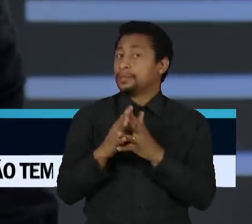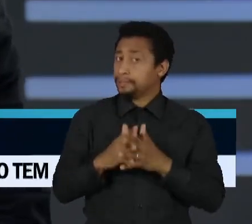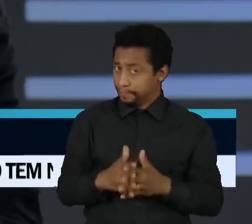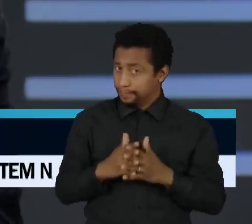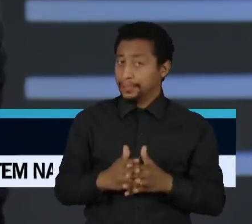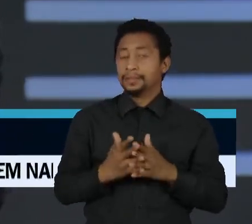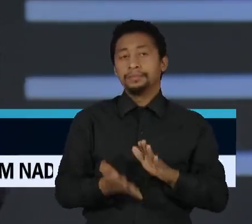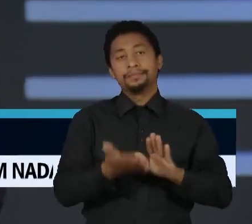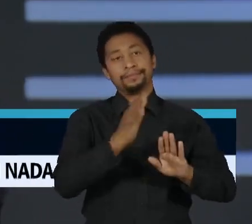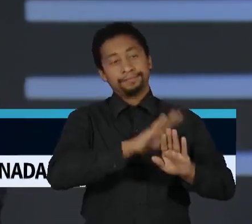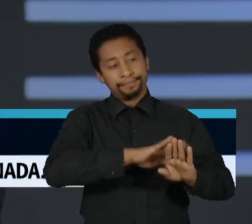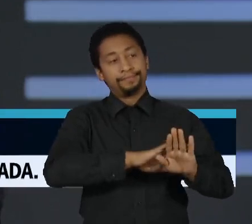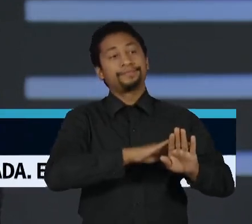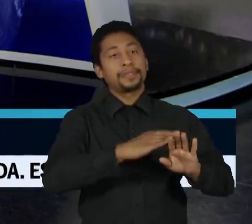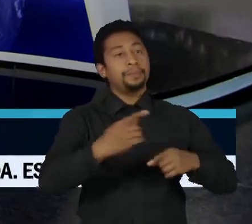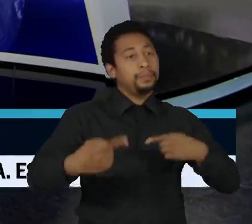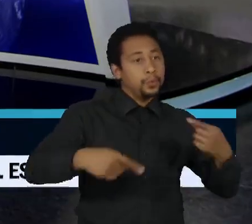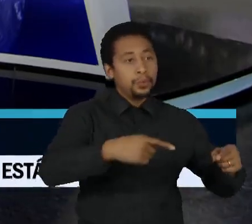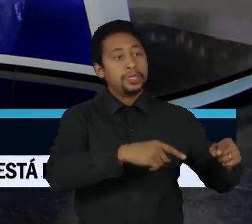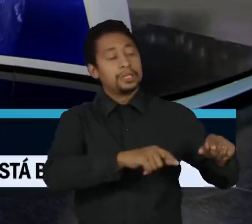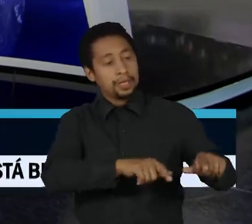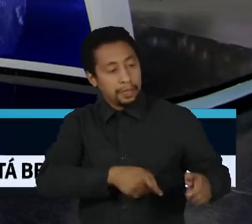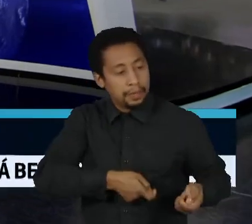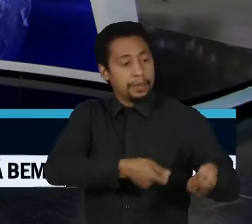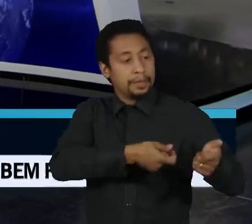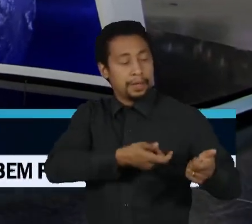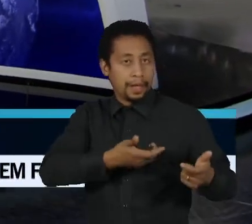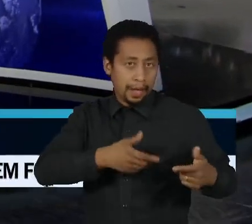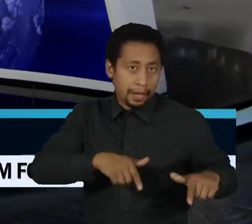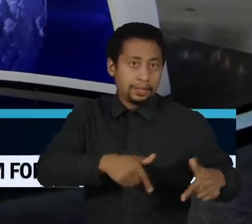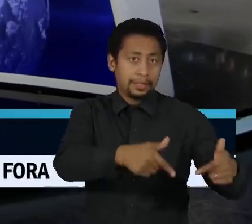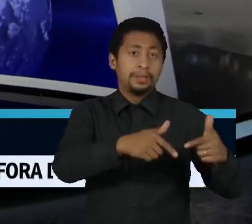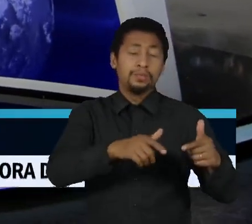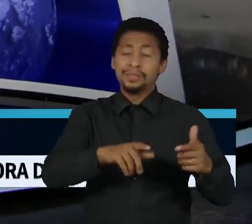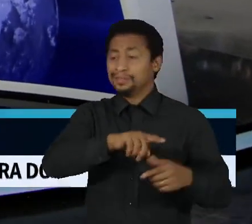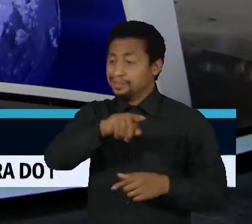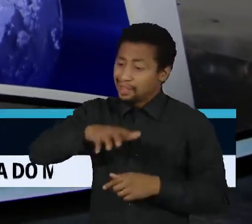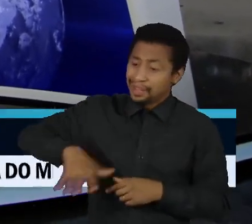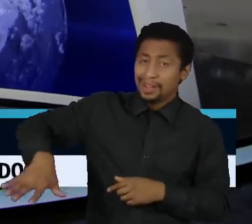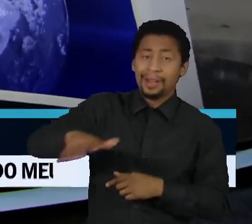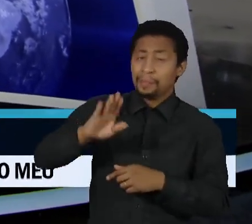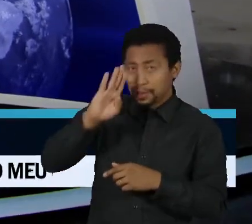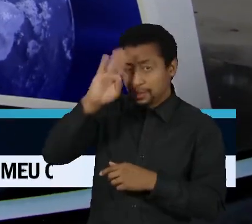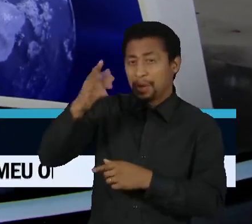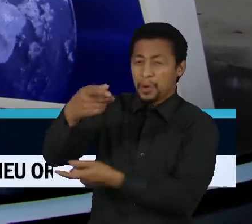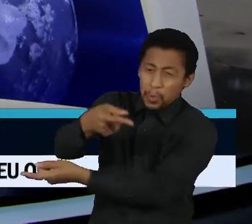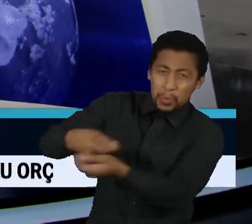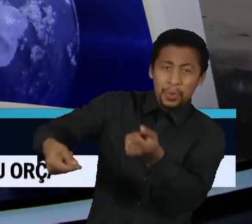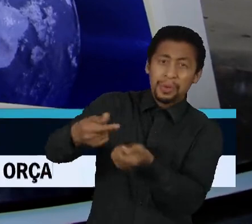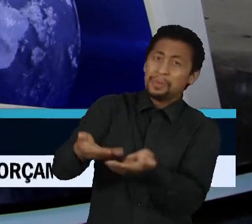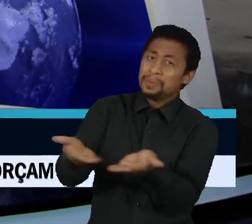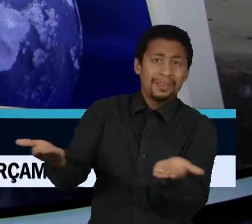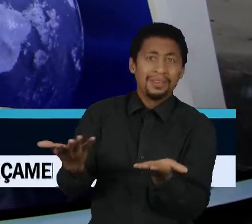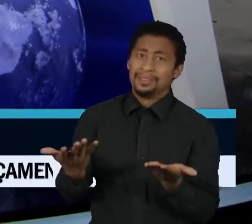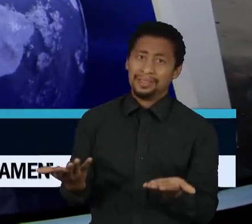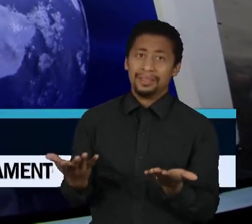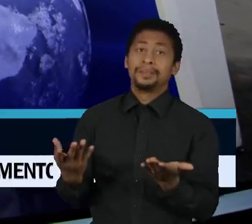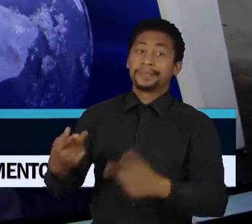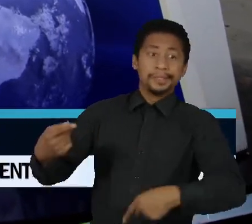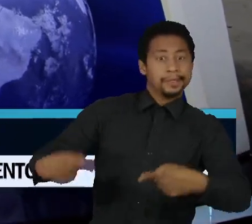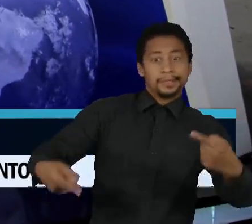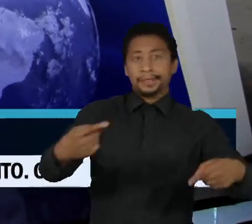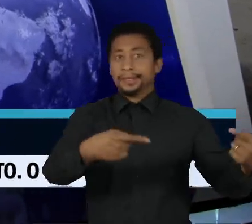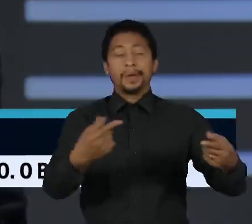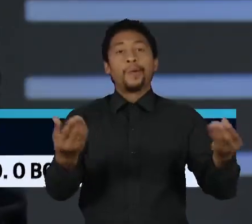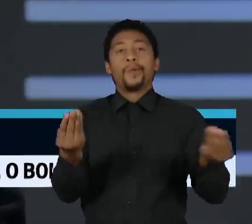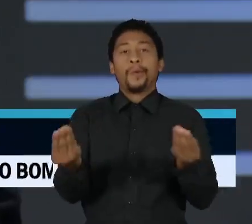política pública e tem uma parte que é dinamismo econômico você não assim a gente vai ficar enxugando gelo se a gente se concentrar só em discutir política de